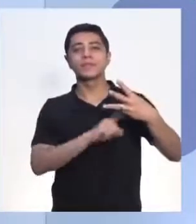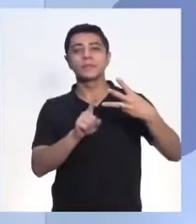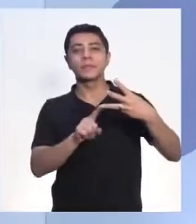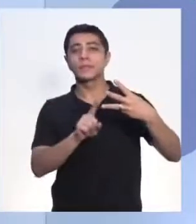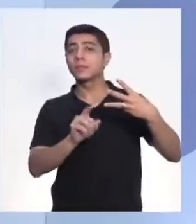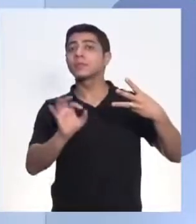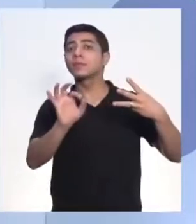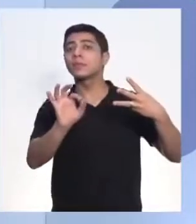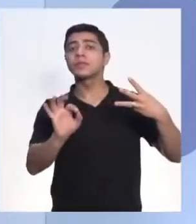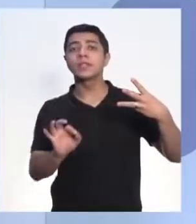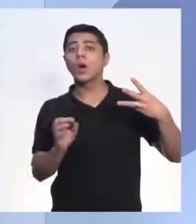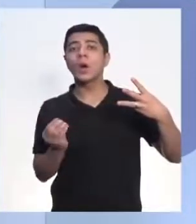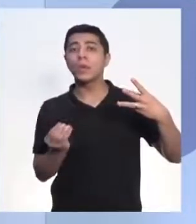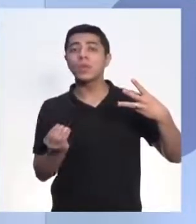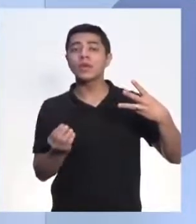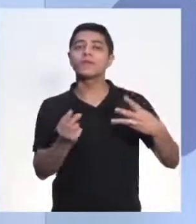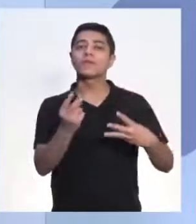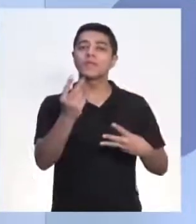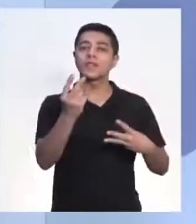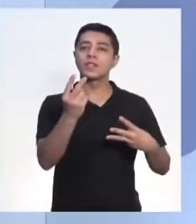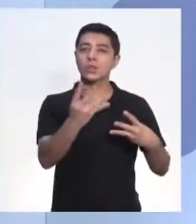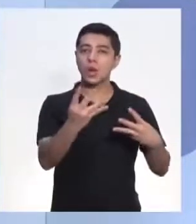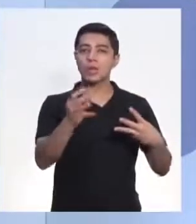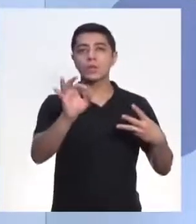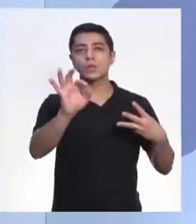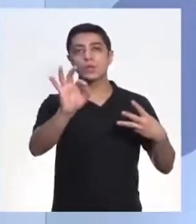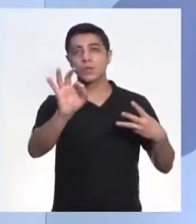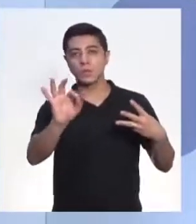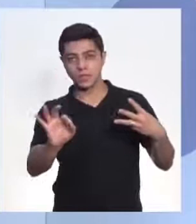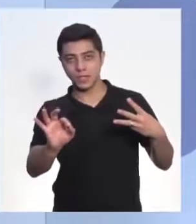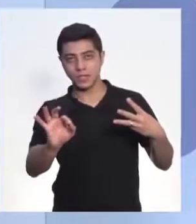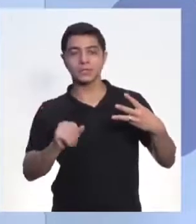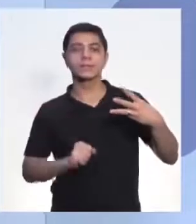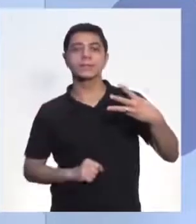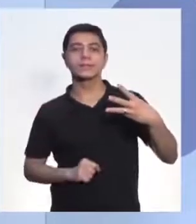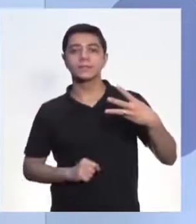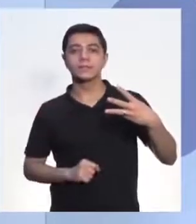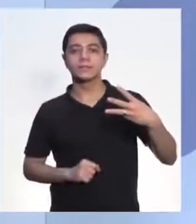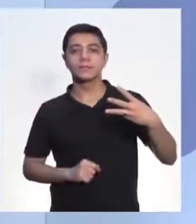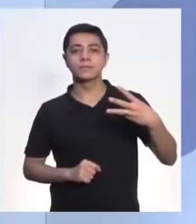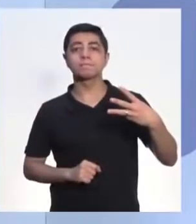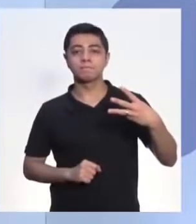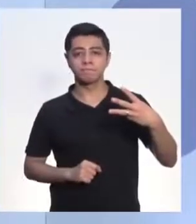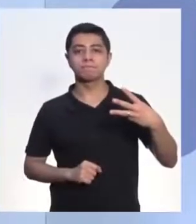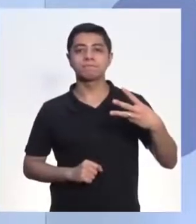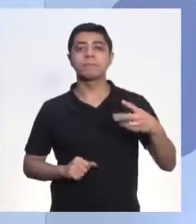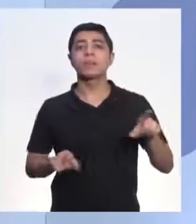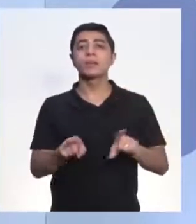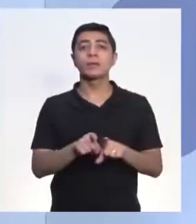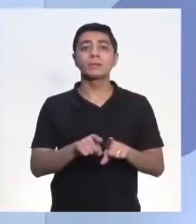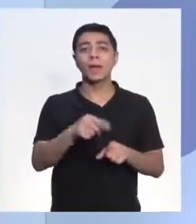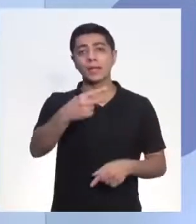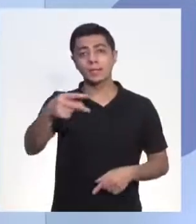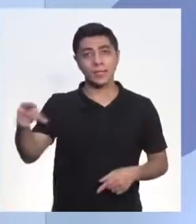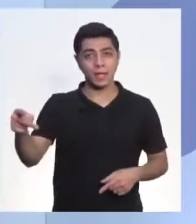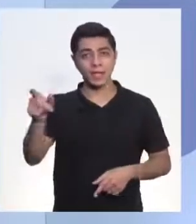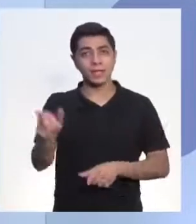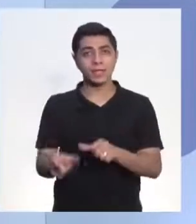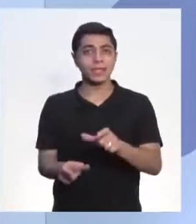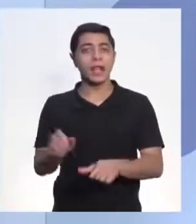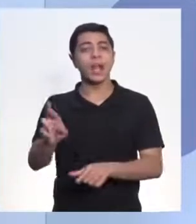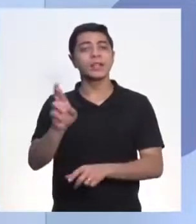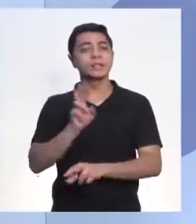na porcentagem 24%, né, com os valores. A maioria aqui colocando